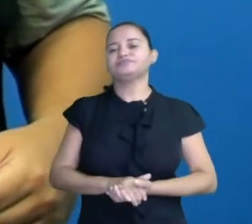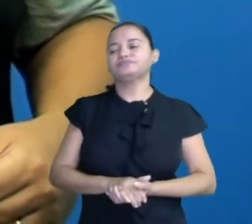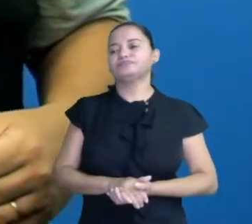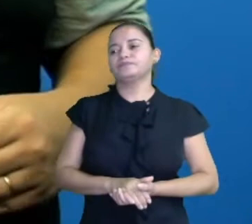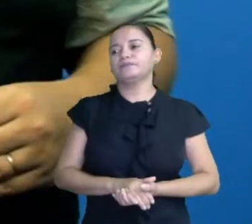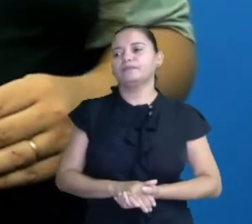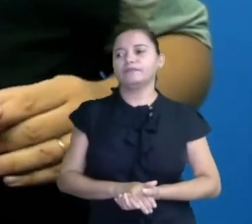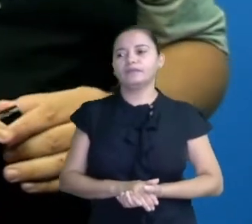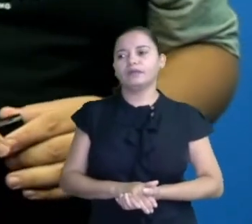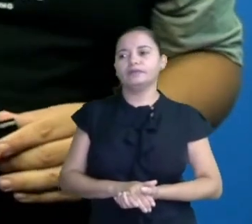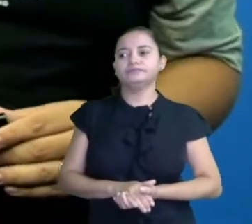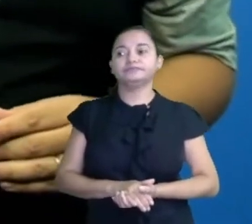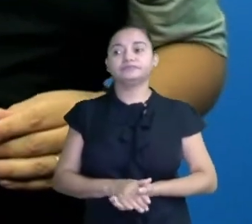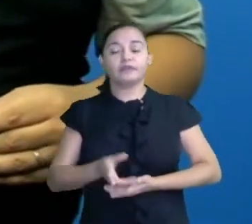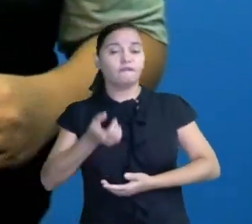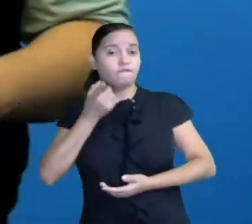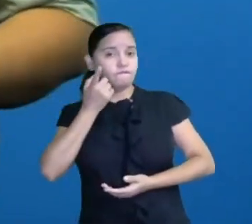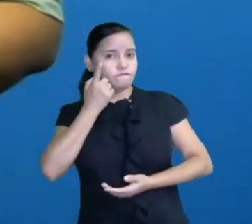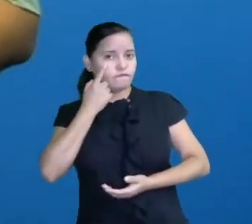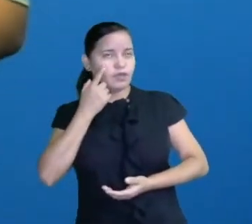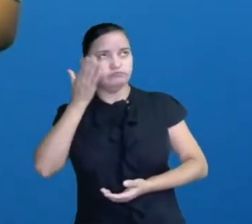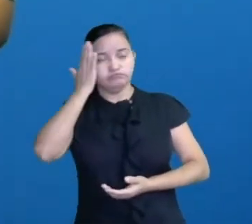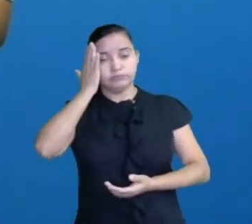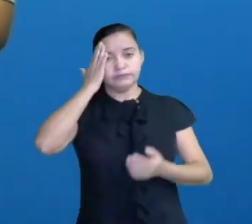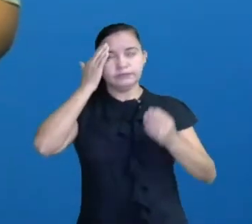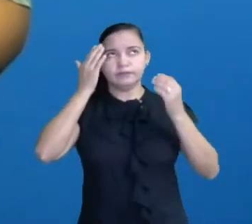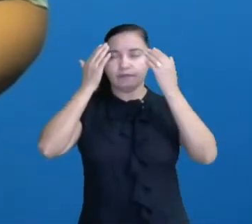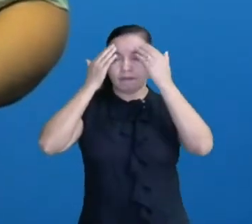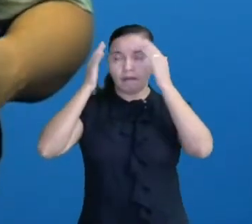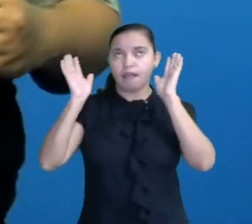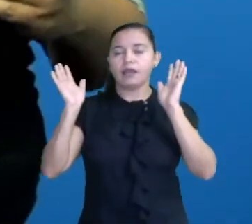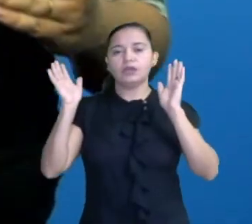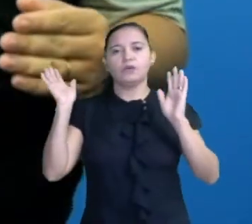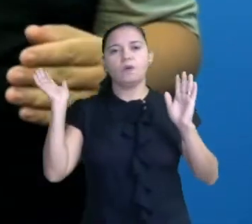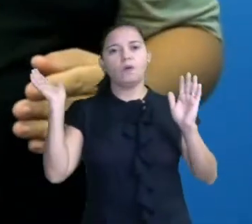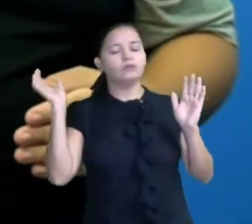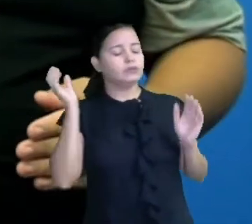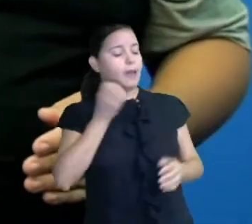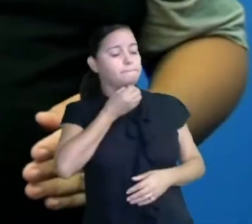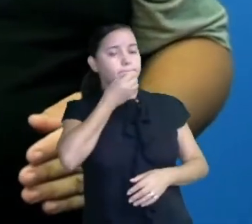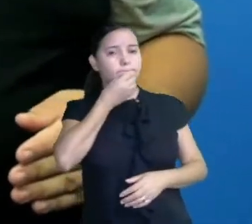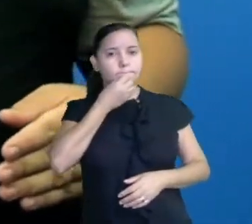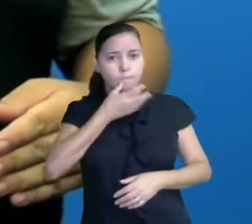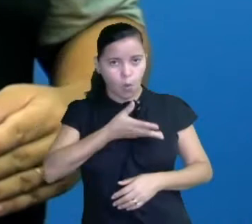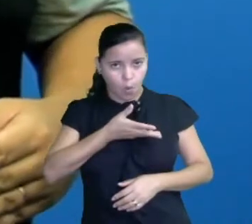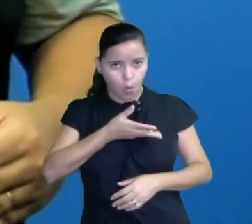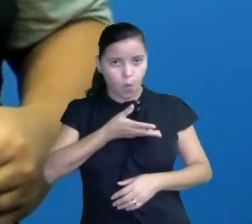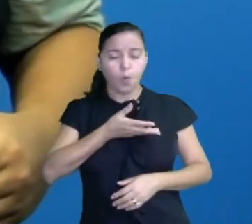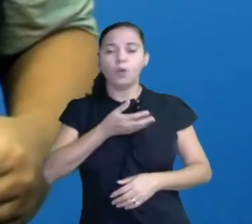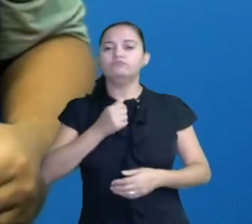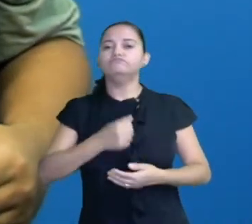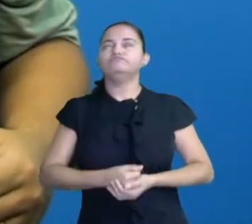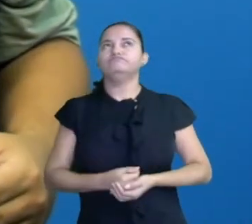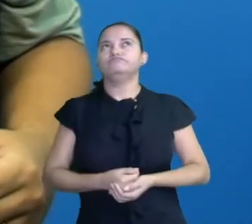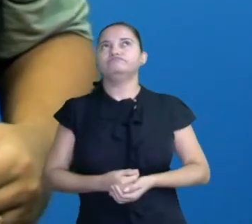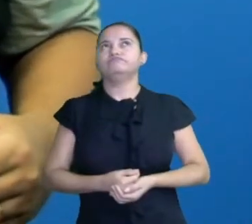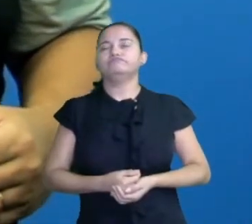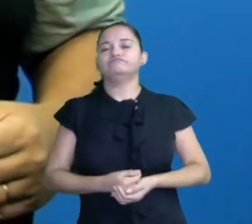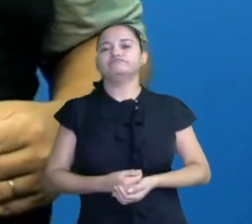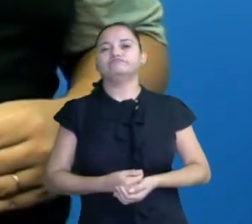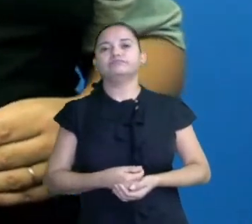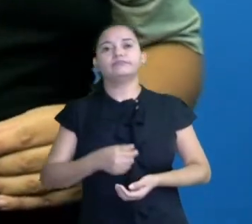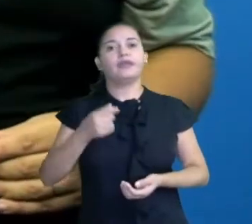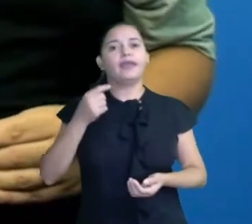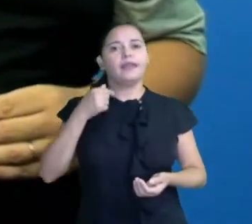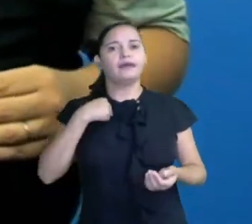Outra coisa que vê claro, que ela faz uma pergunta, né? Ela diz, tá bom? Porque ela vê que pode